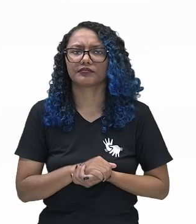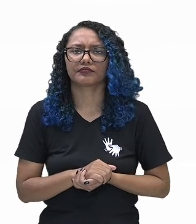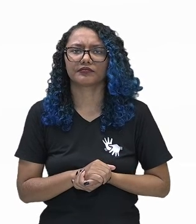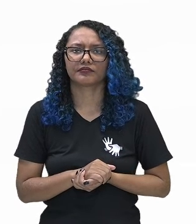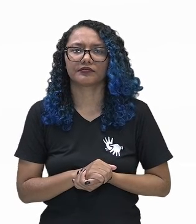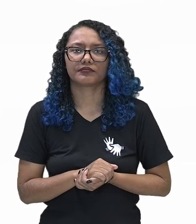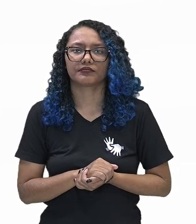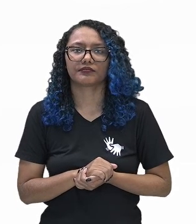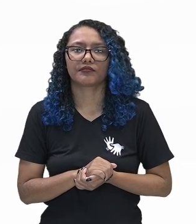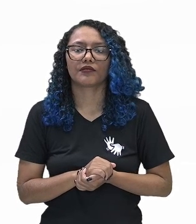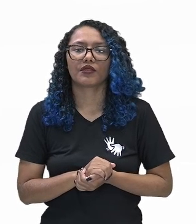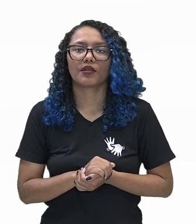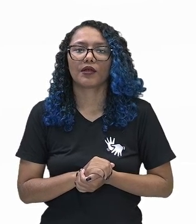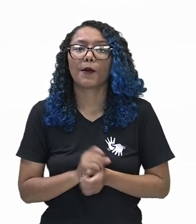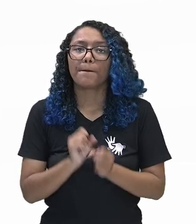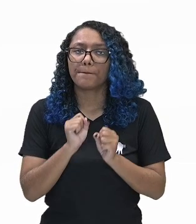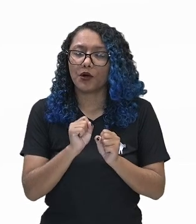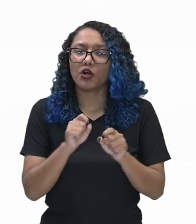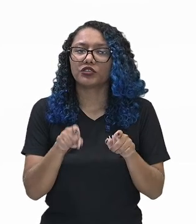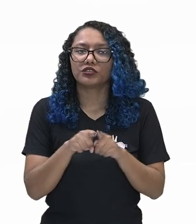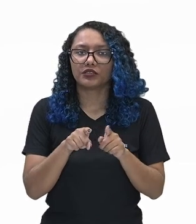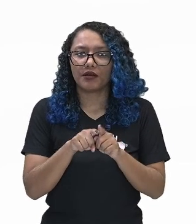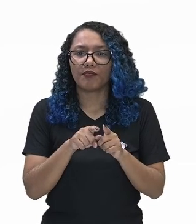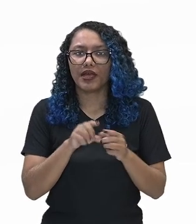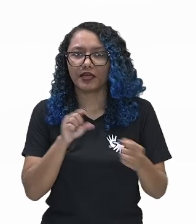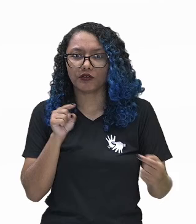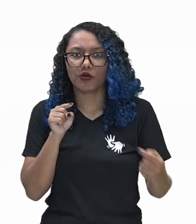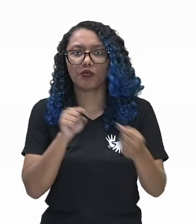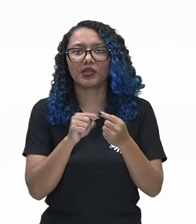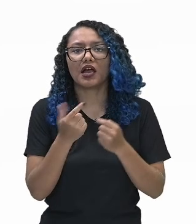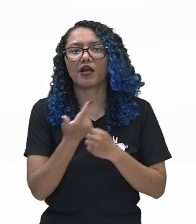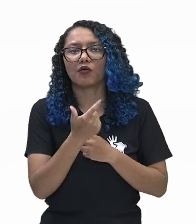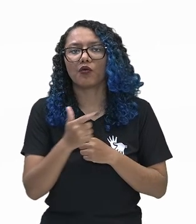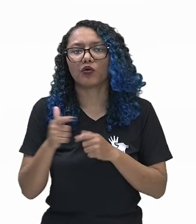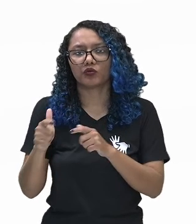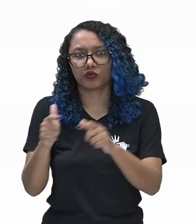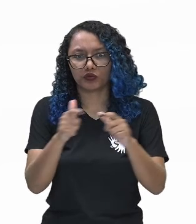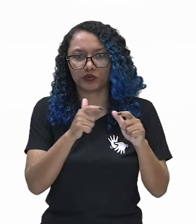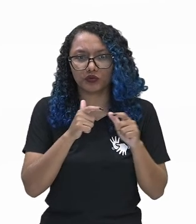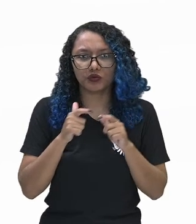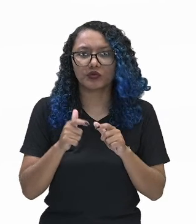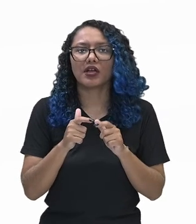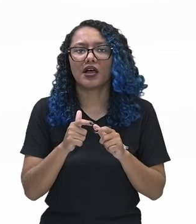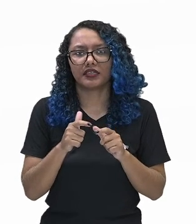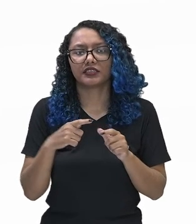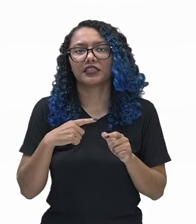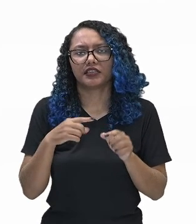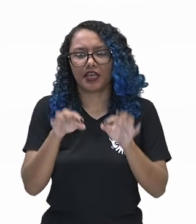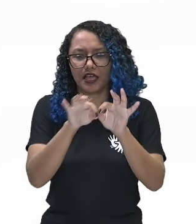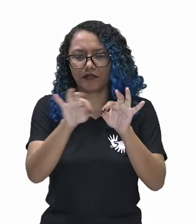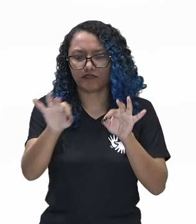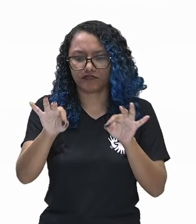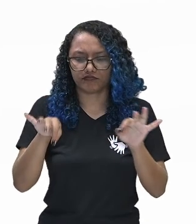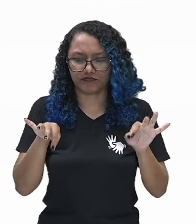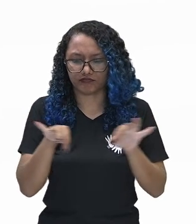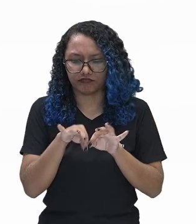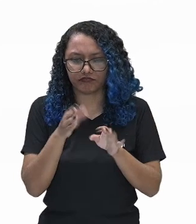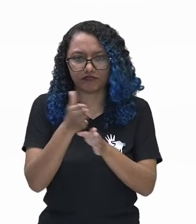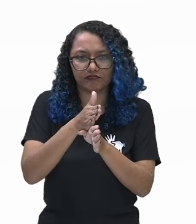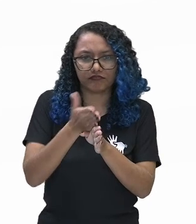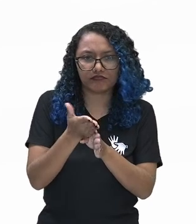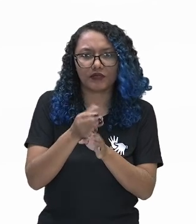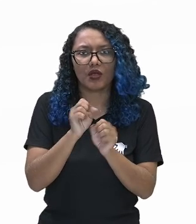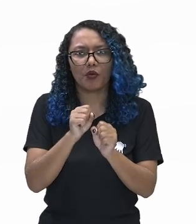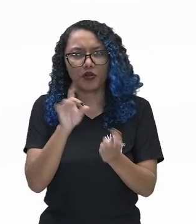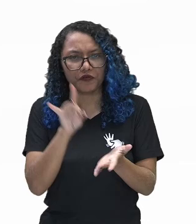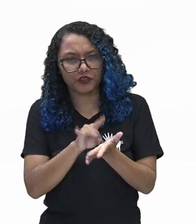ser aplicado a outros espaços onde existem aí limites ou fronteiras, né, seja ela oficial